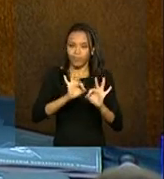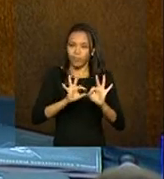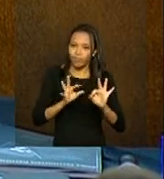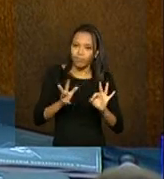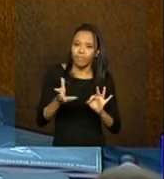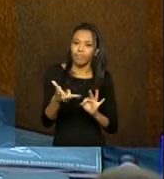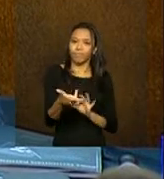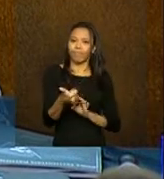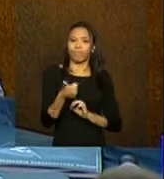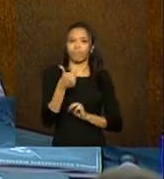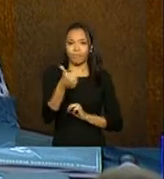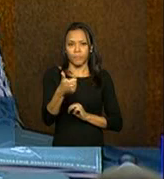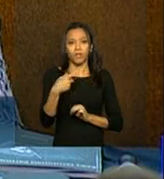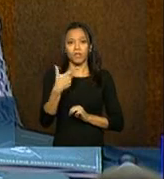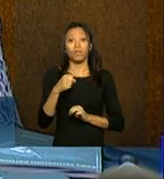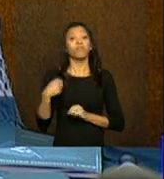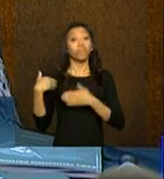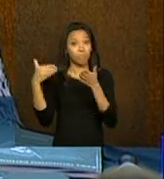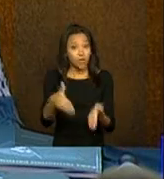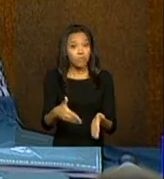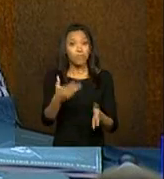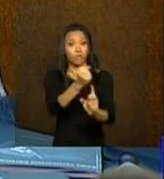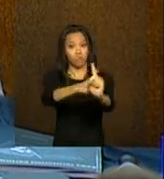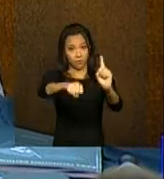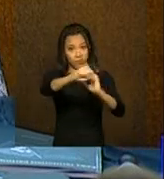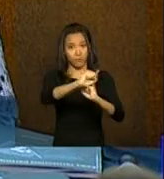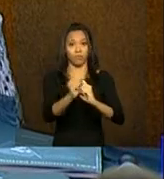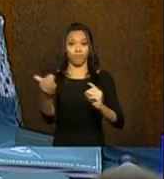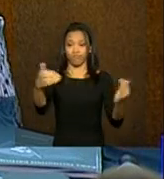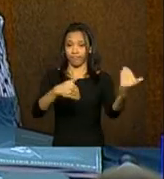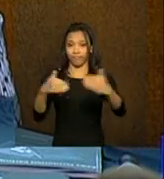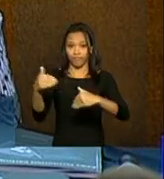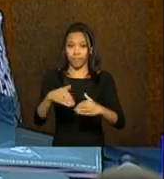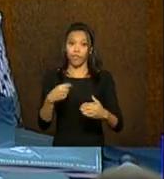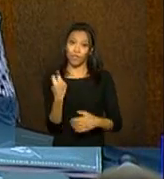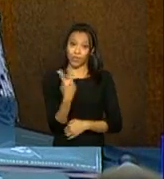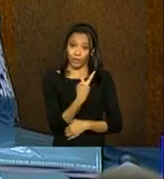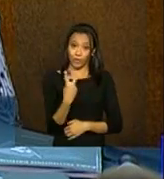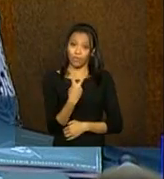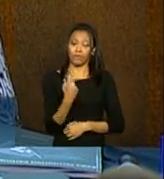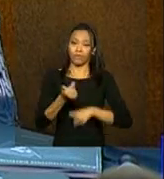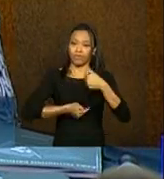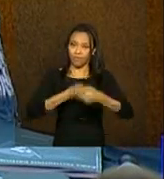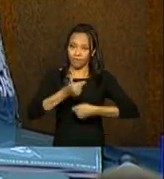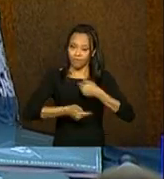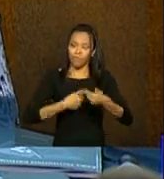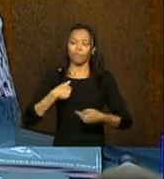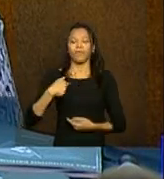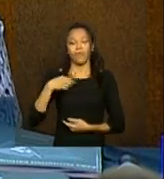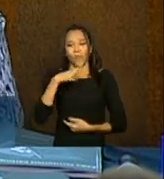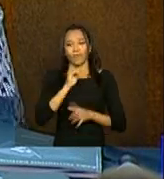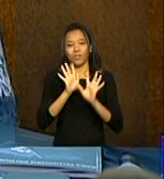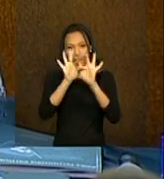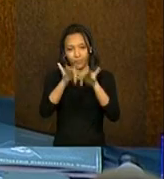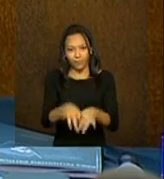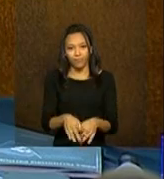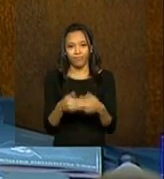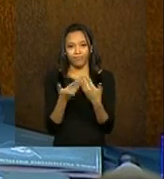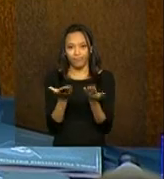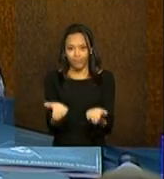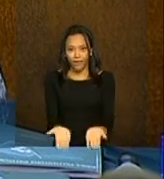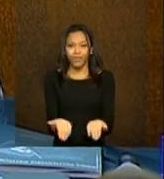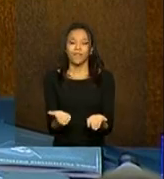efetivo e com participação da sociedade. Então, esses dois trabalhos, eu acho que a gente encerra